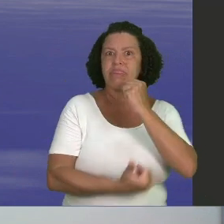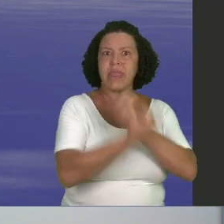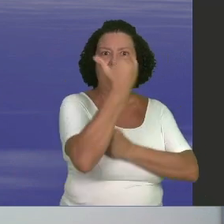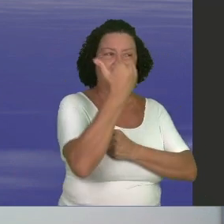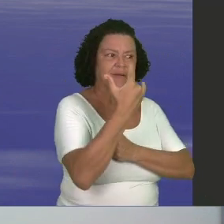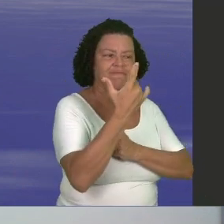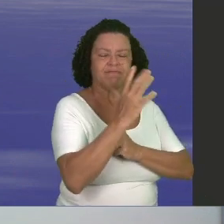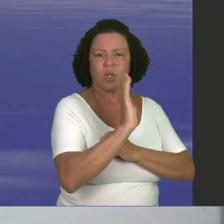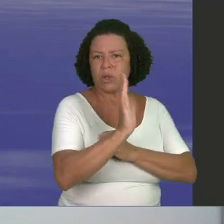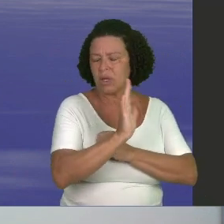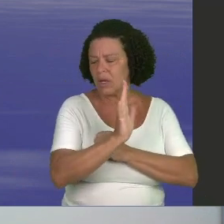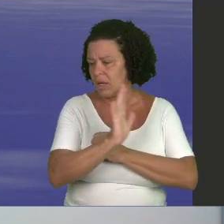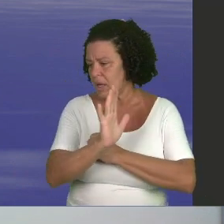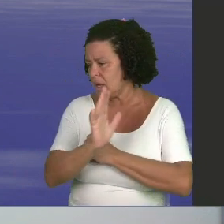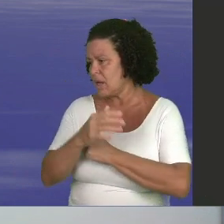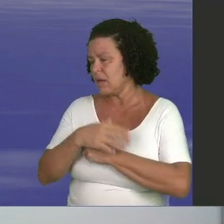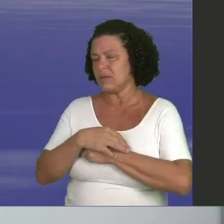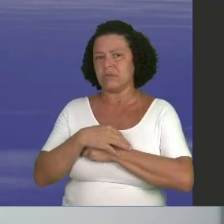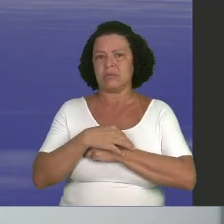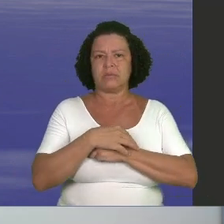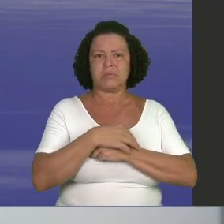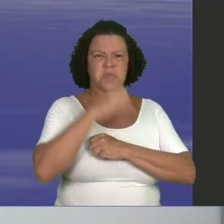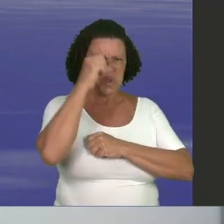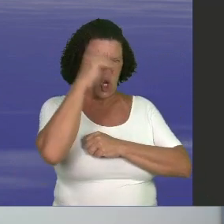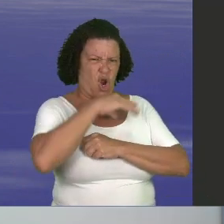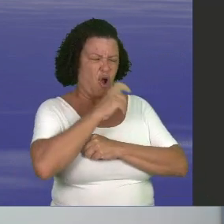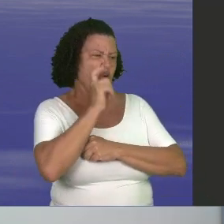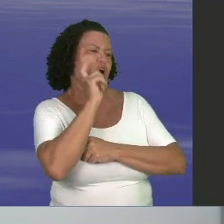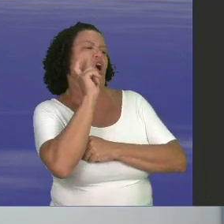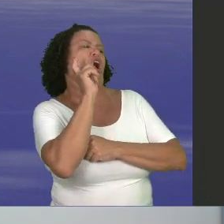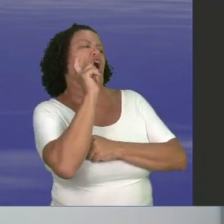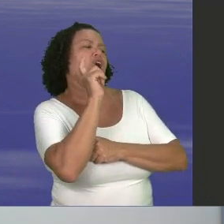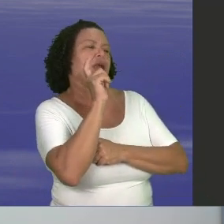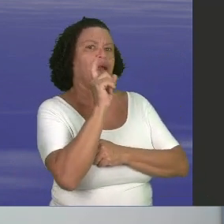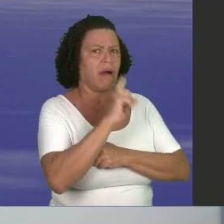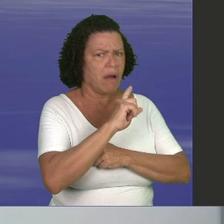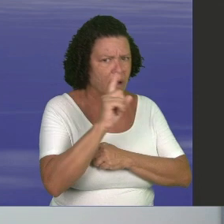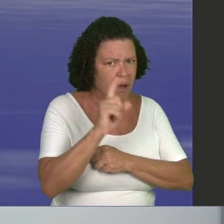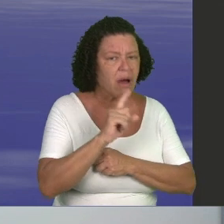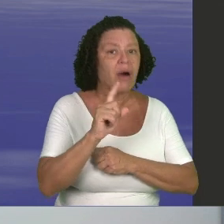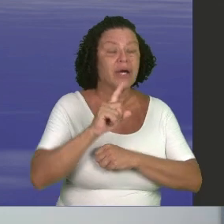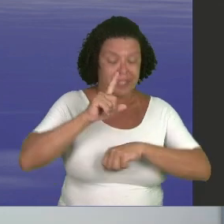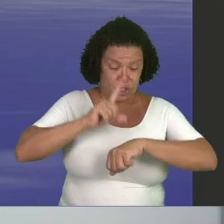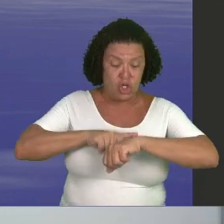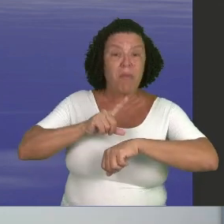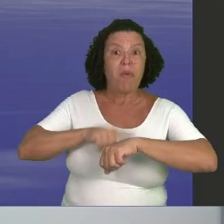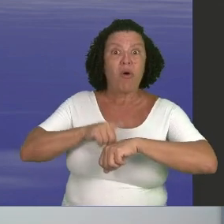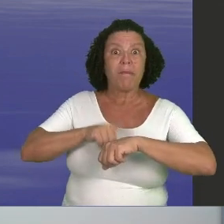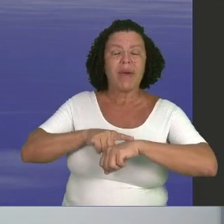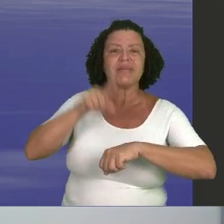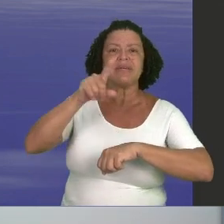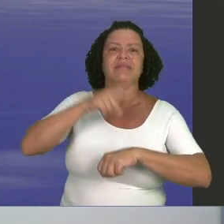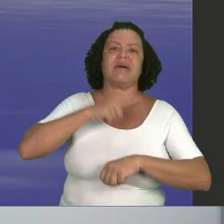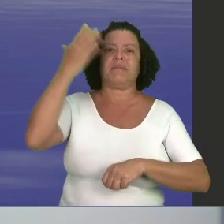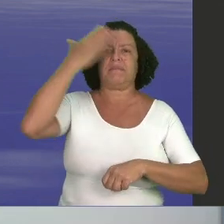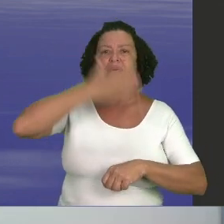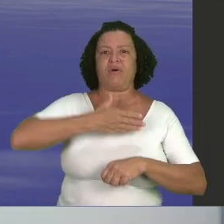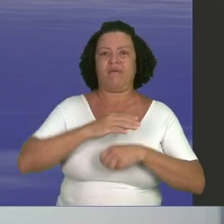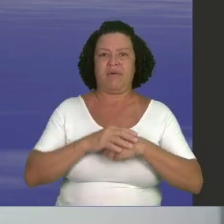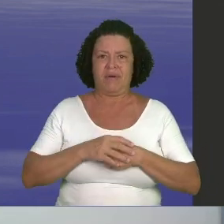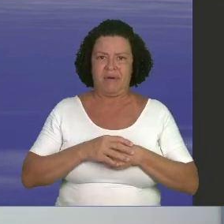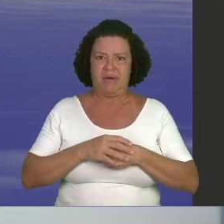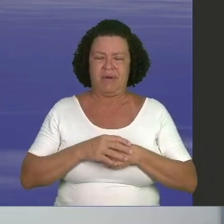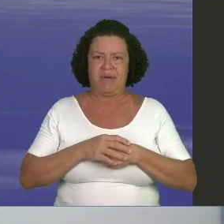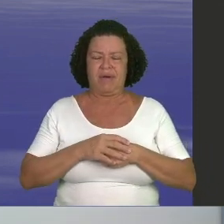de fazer uma grosseria, de então, a todo momento nós estamos sendo provados, provados